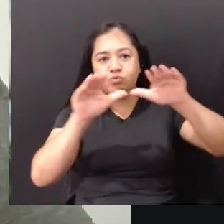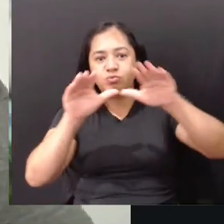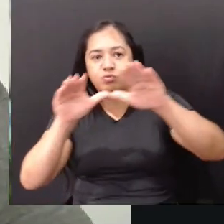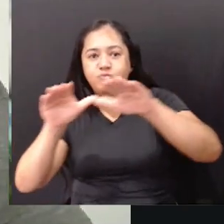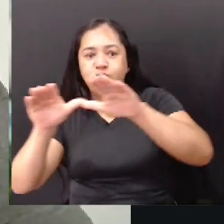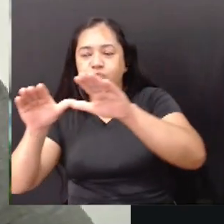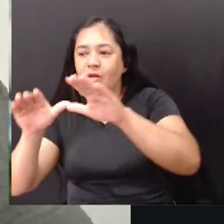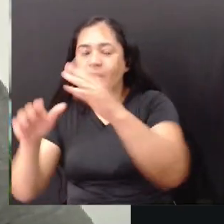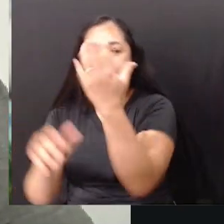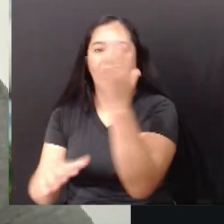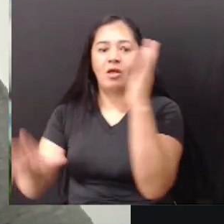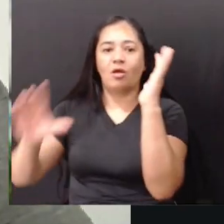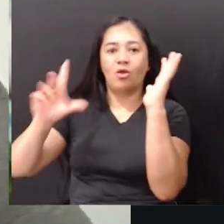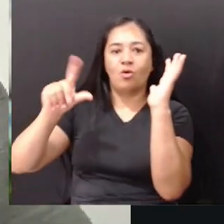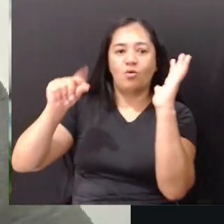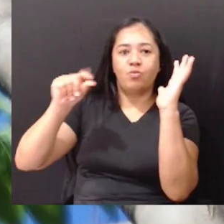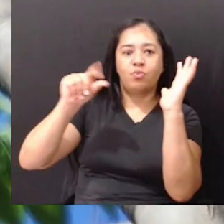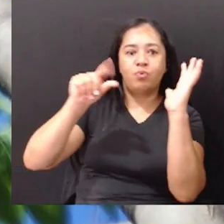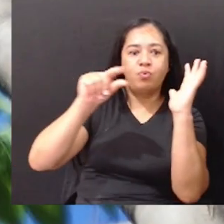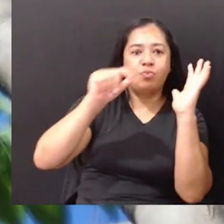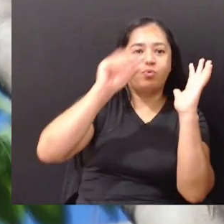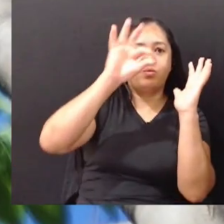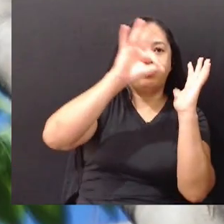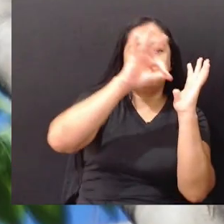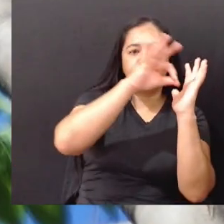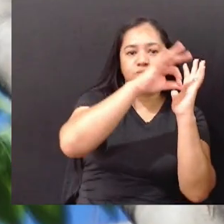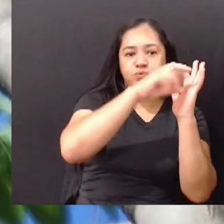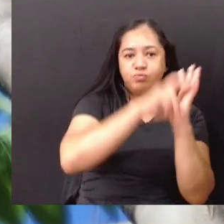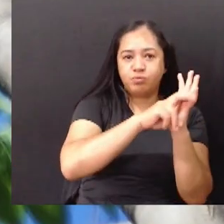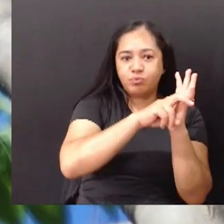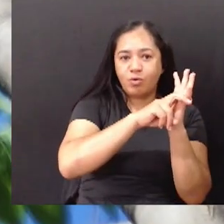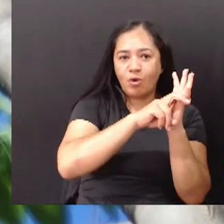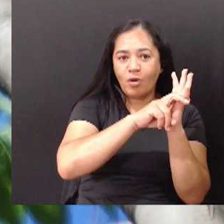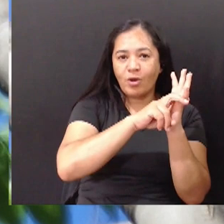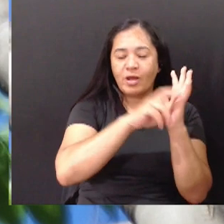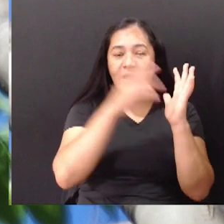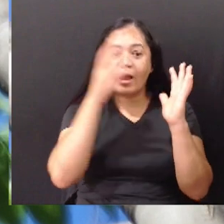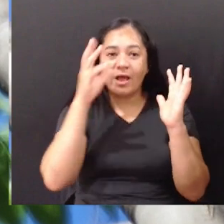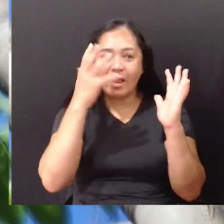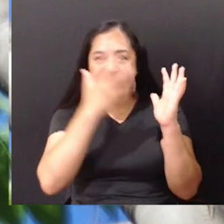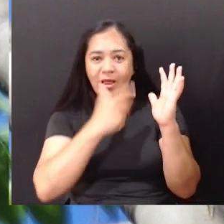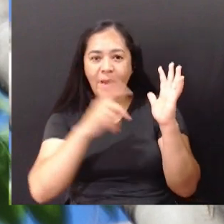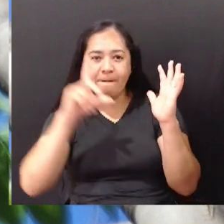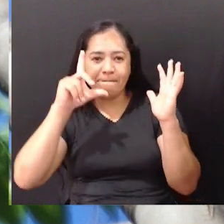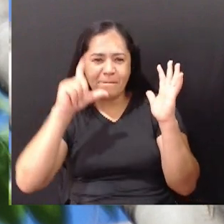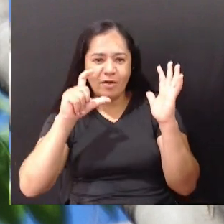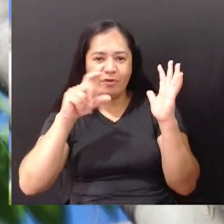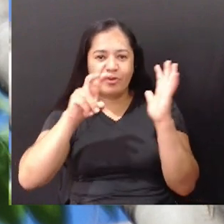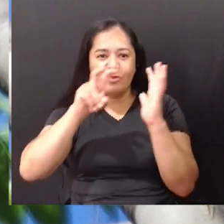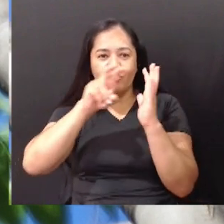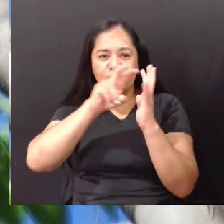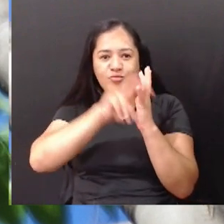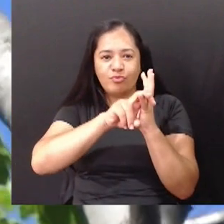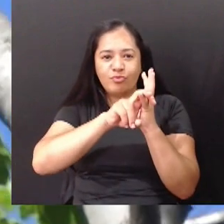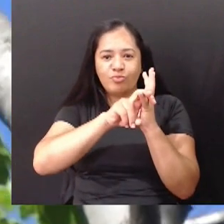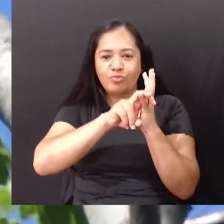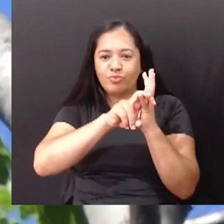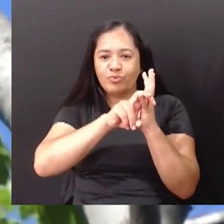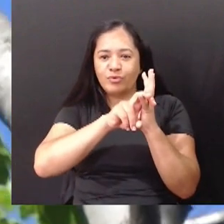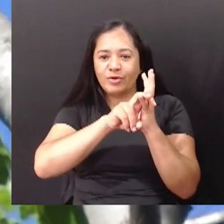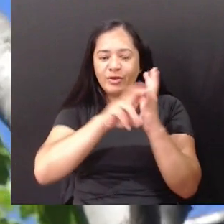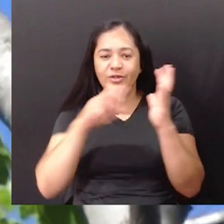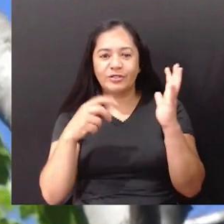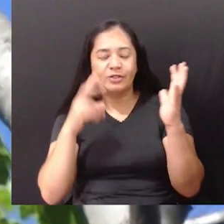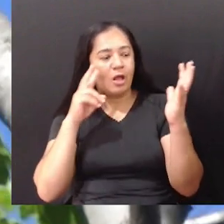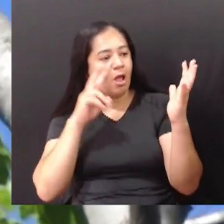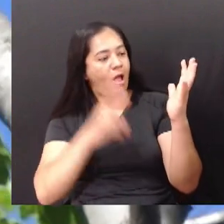veio e pousou numa árvore bem perto da gente, numa área onde estava limpinho para visualização e foto,